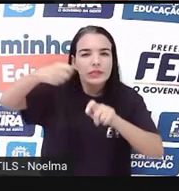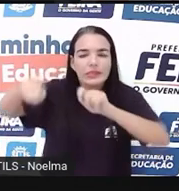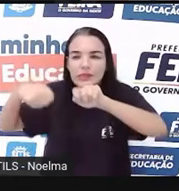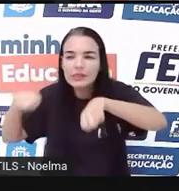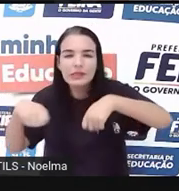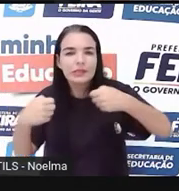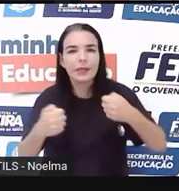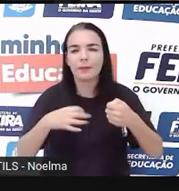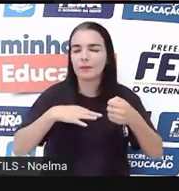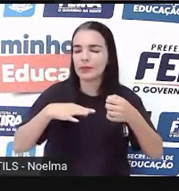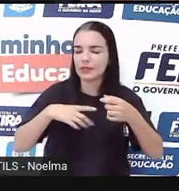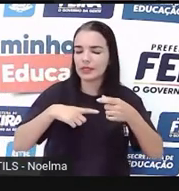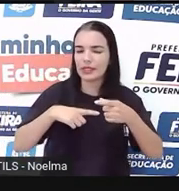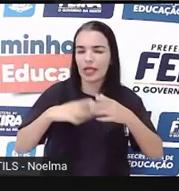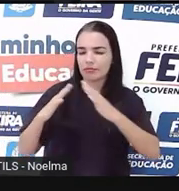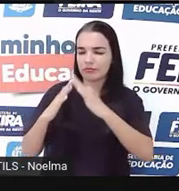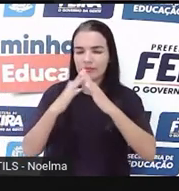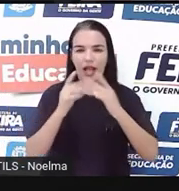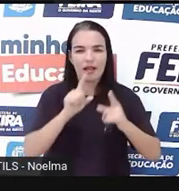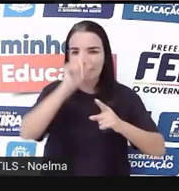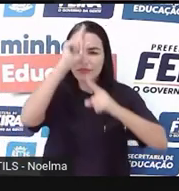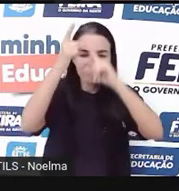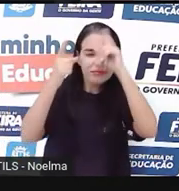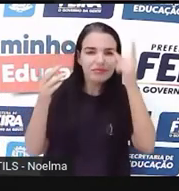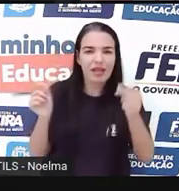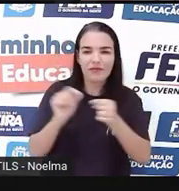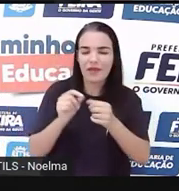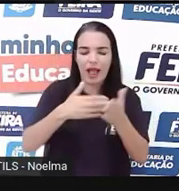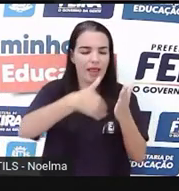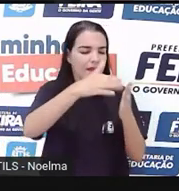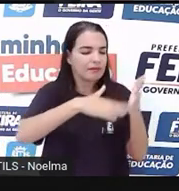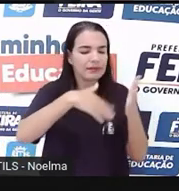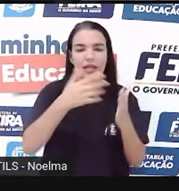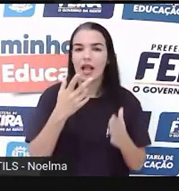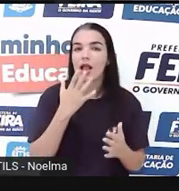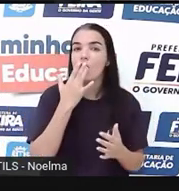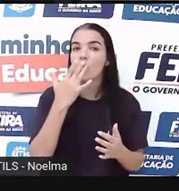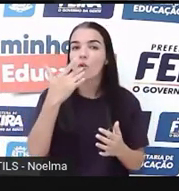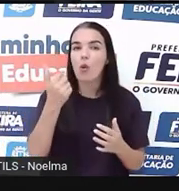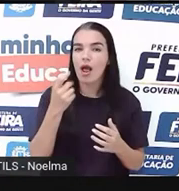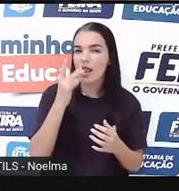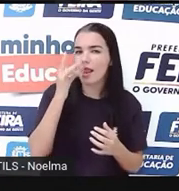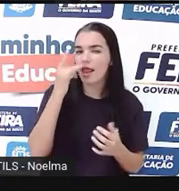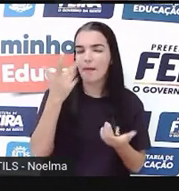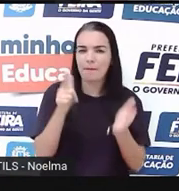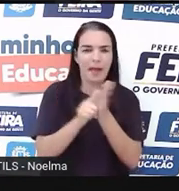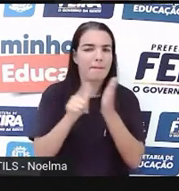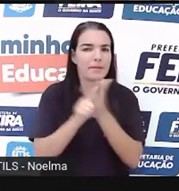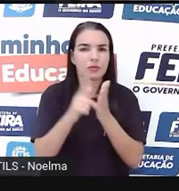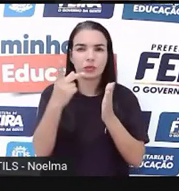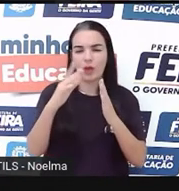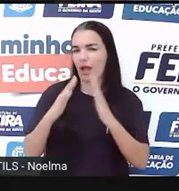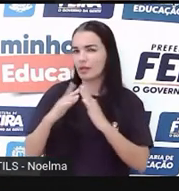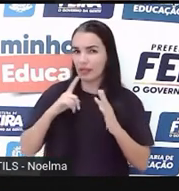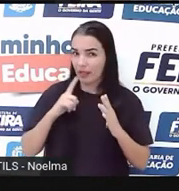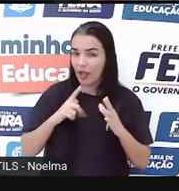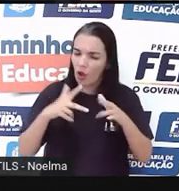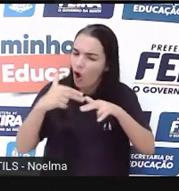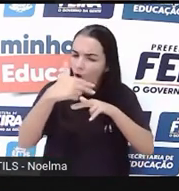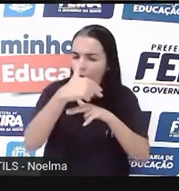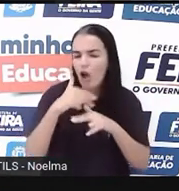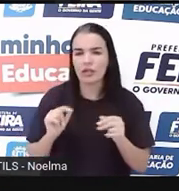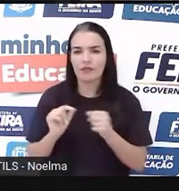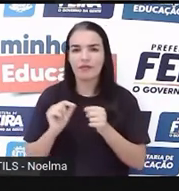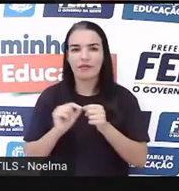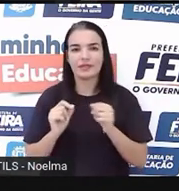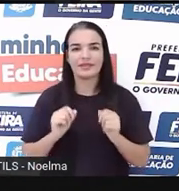uma decoração, usem a criatividade, lápis de cor, papéis que vocês têm na sua casa. Pranks